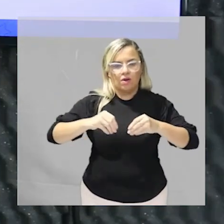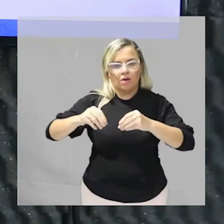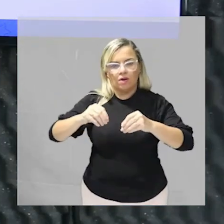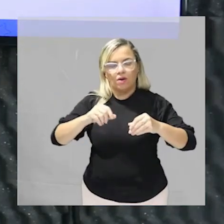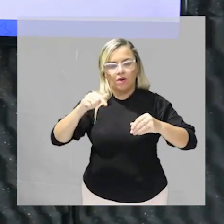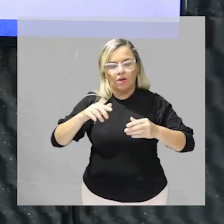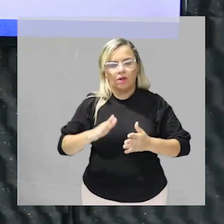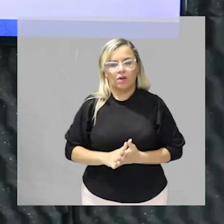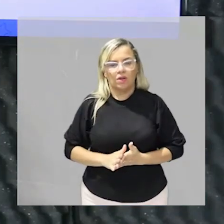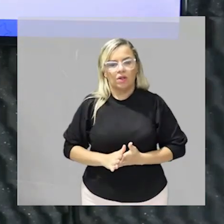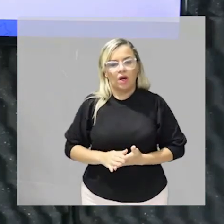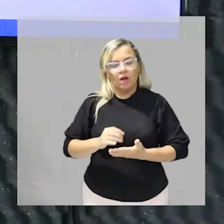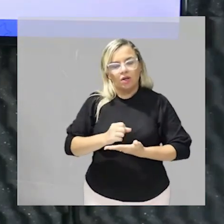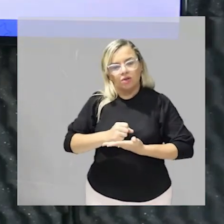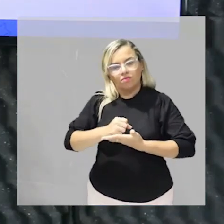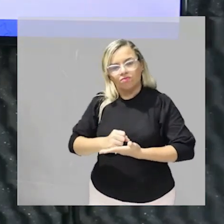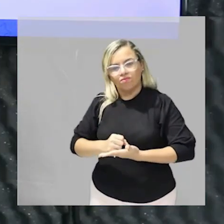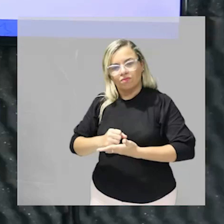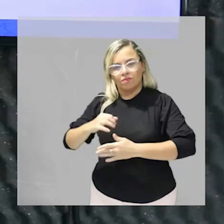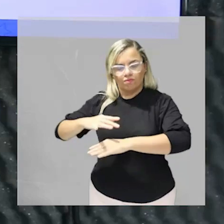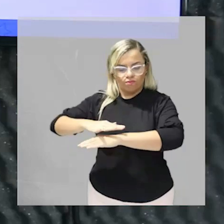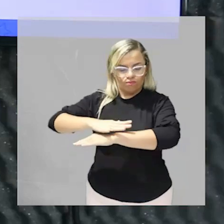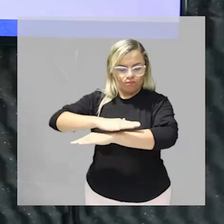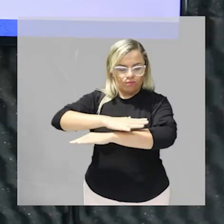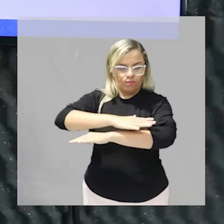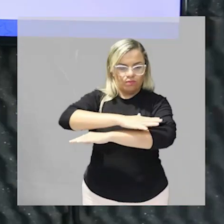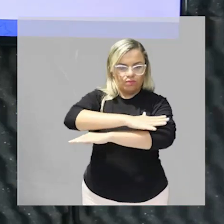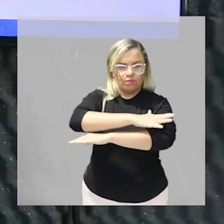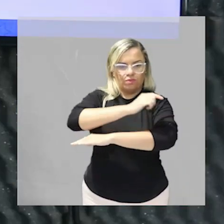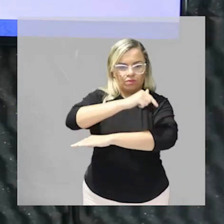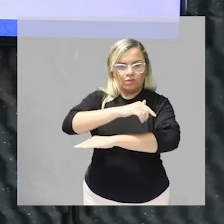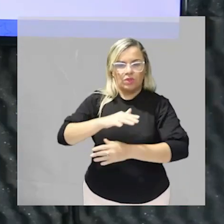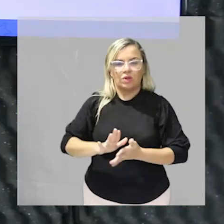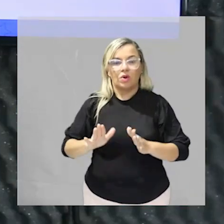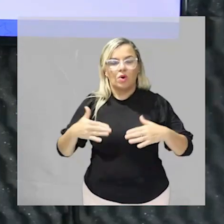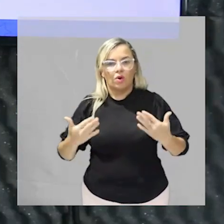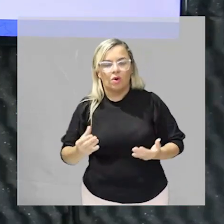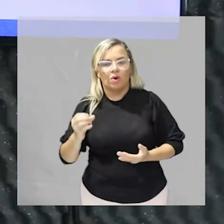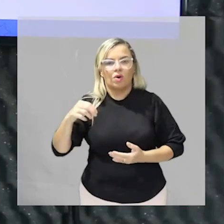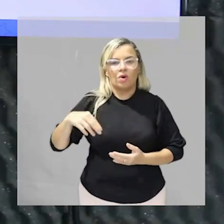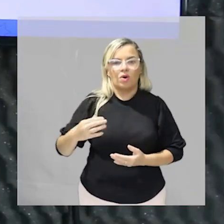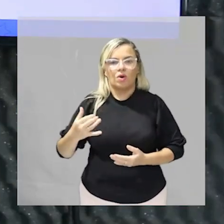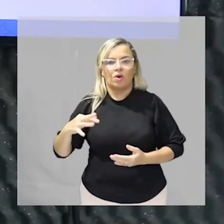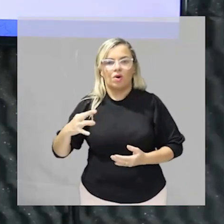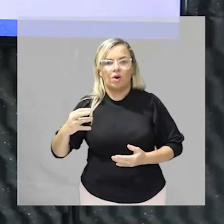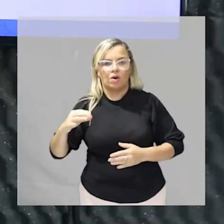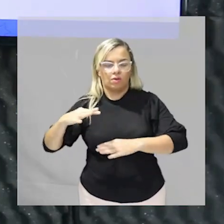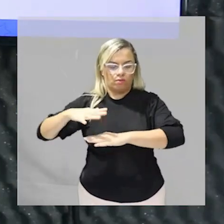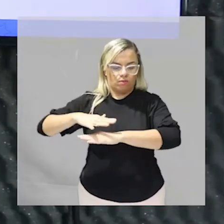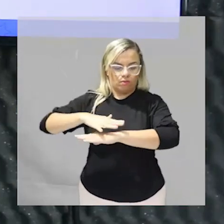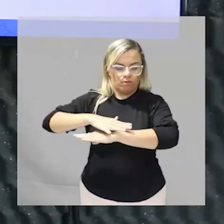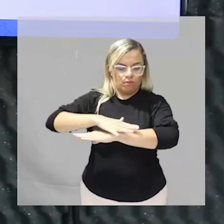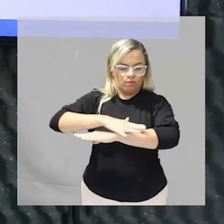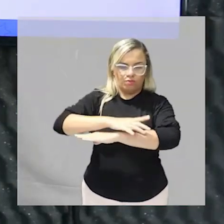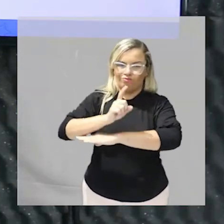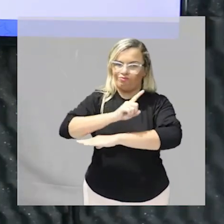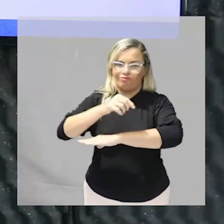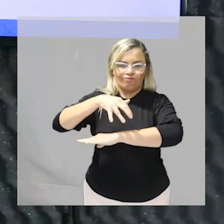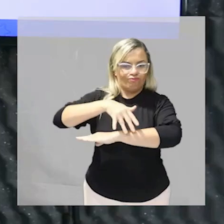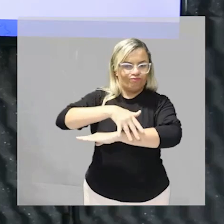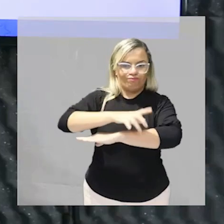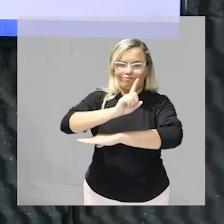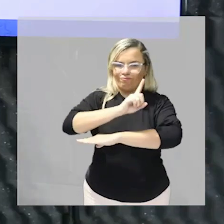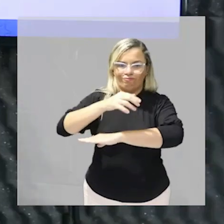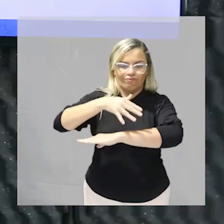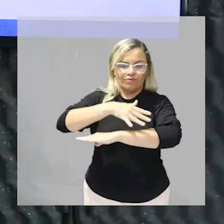né? Favorecendo o escoamento superficial. Botei o concreto, o asfalto, não vai penetrar no solo, vai escoar